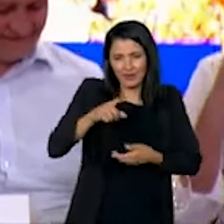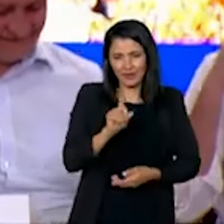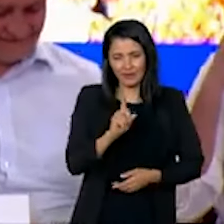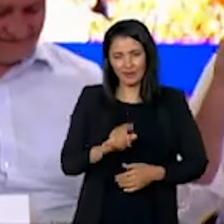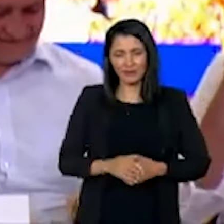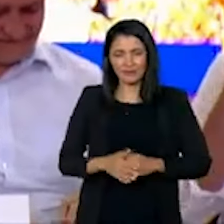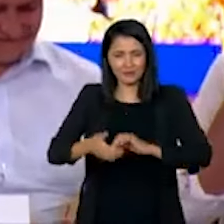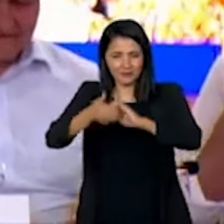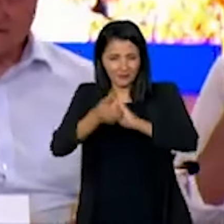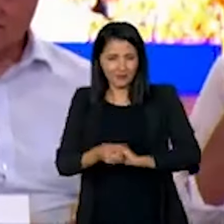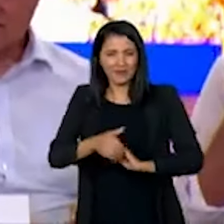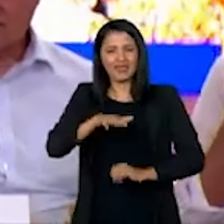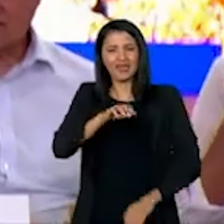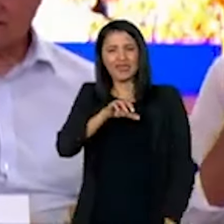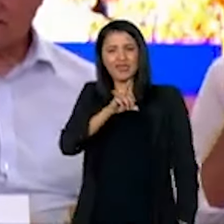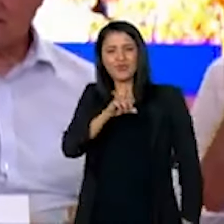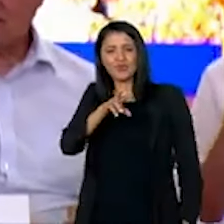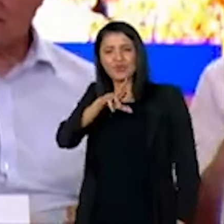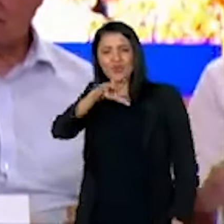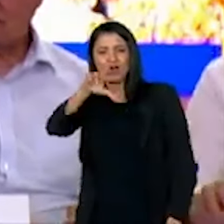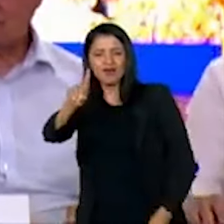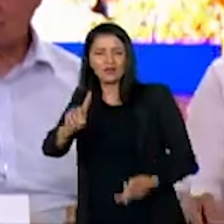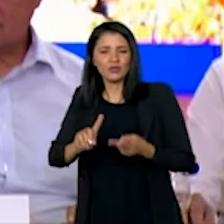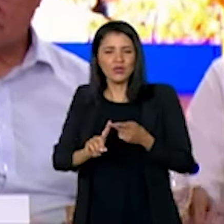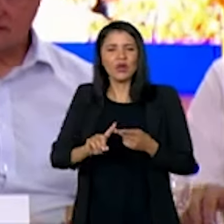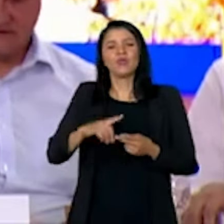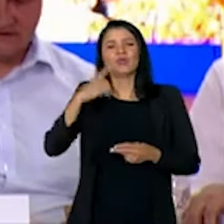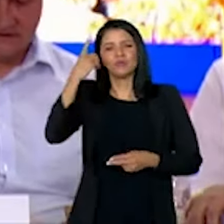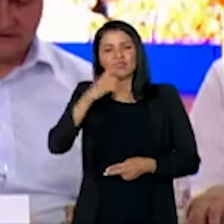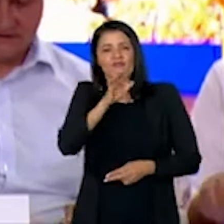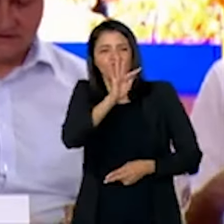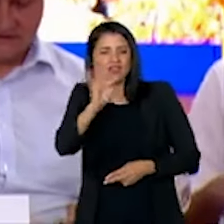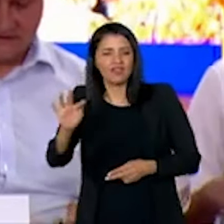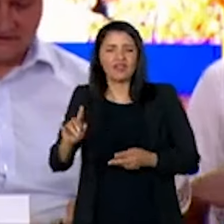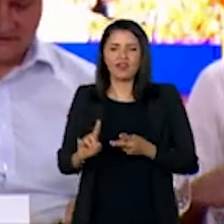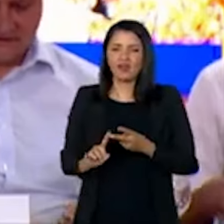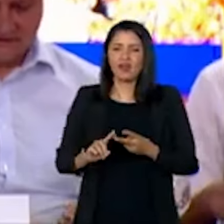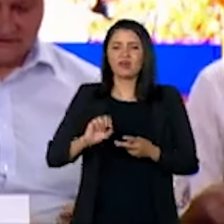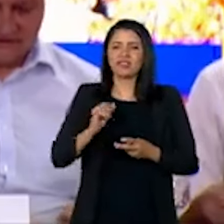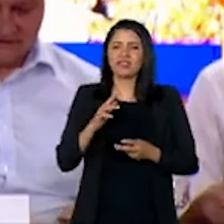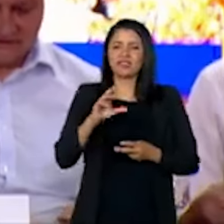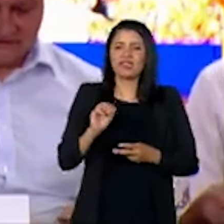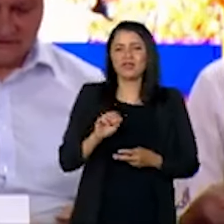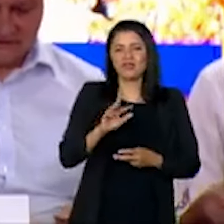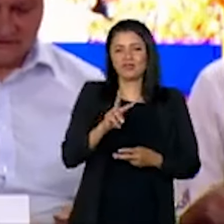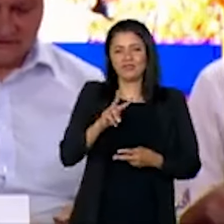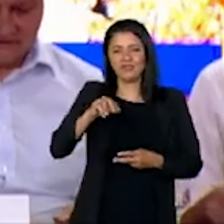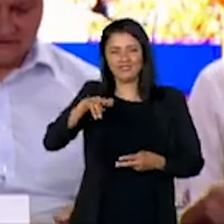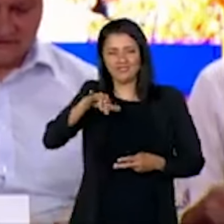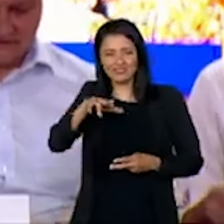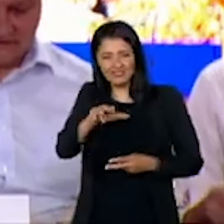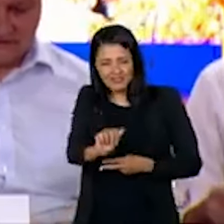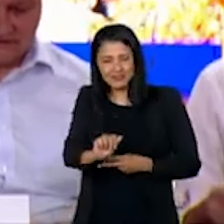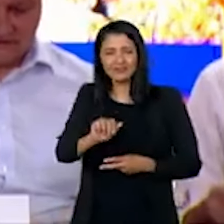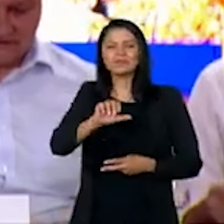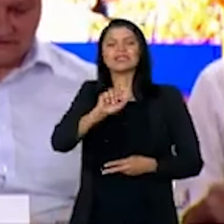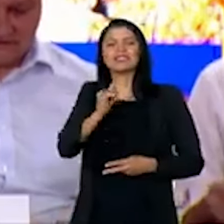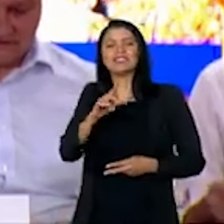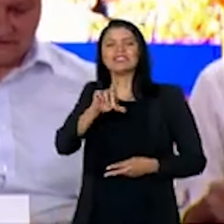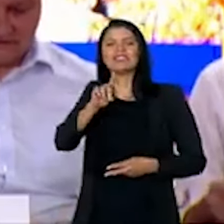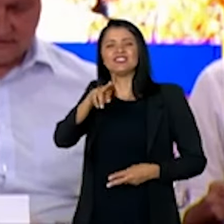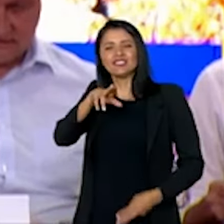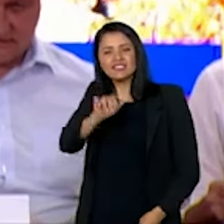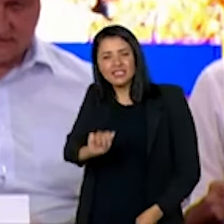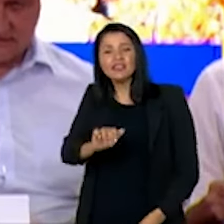Aziz, cumprimentar os deputados federais, Átila Lins, o Saulo Viana, o Sidney Leite e o